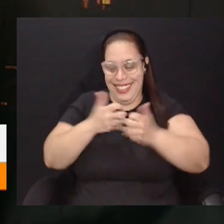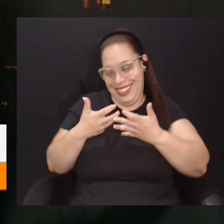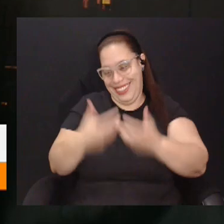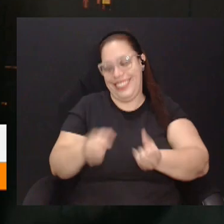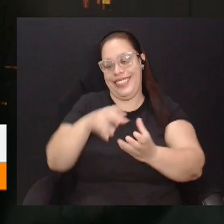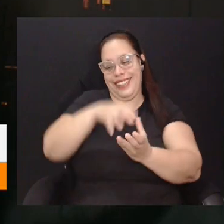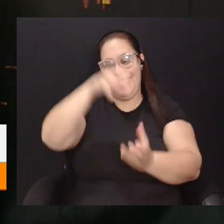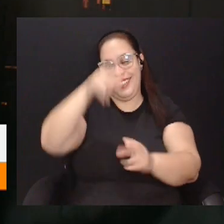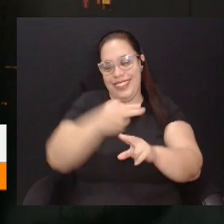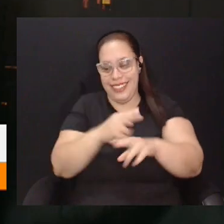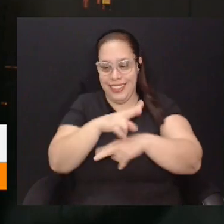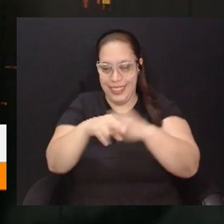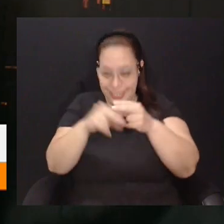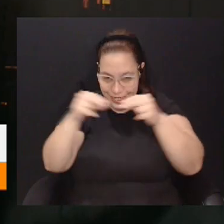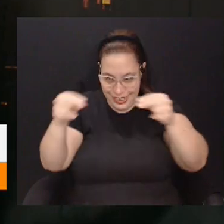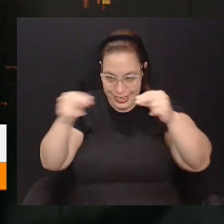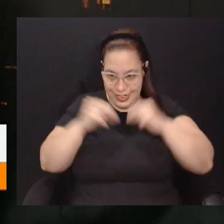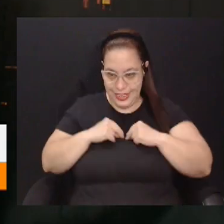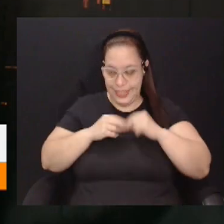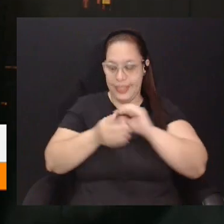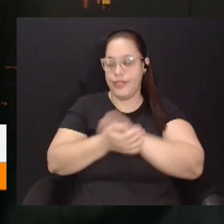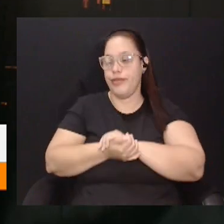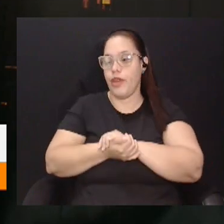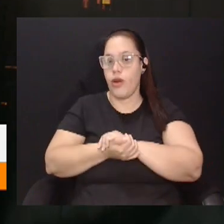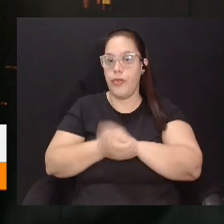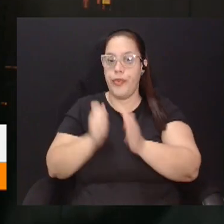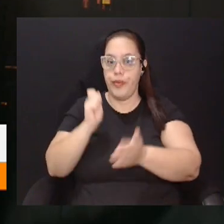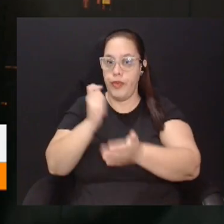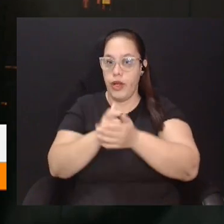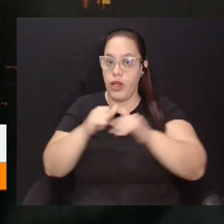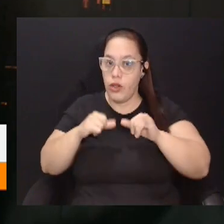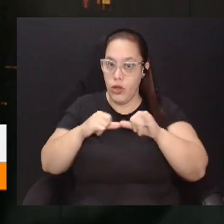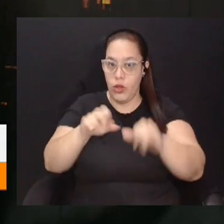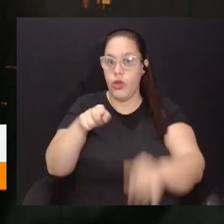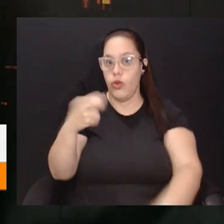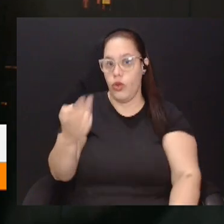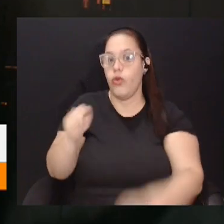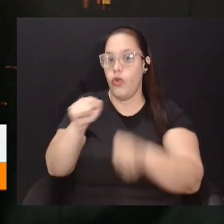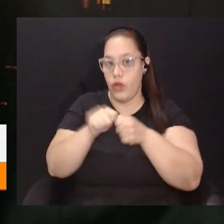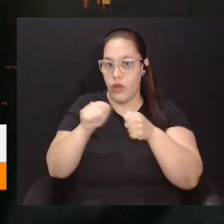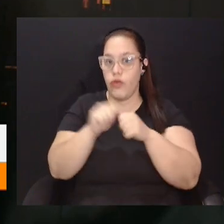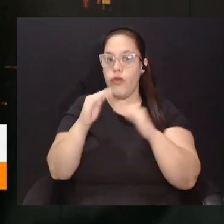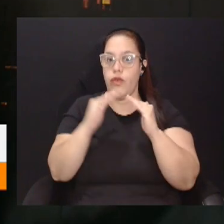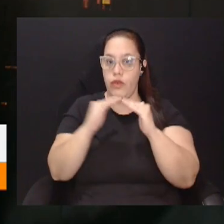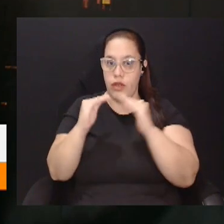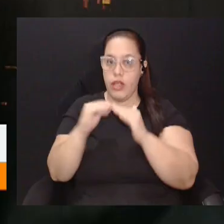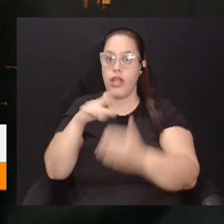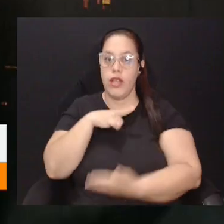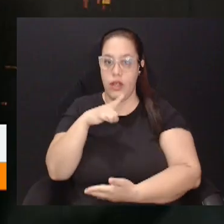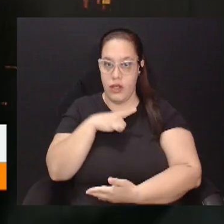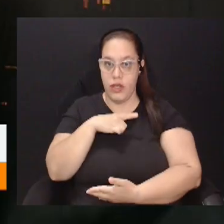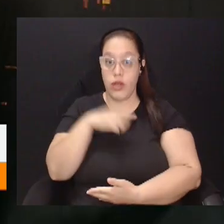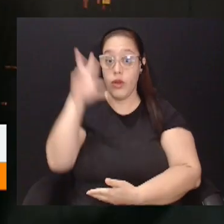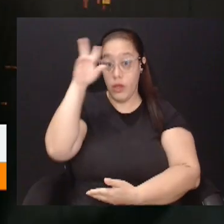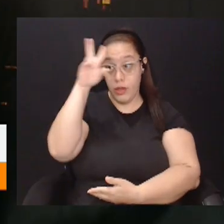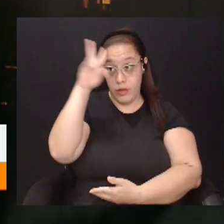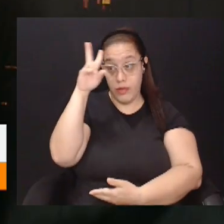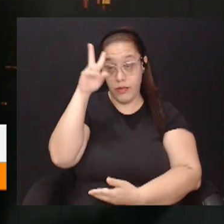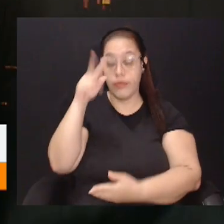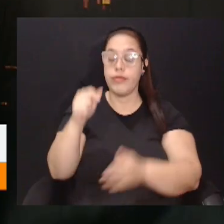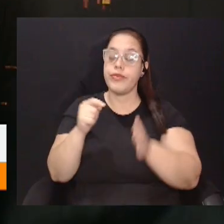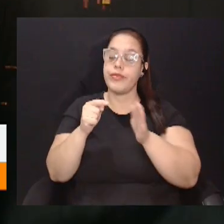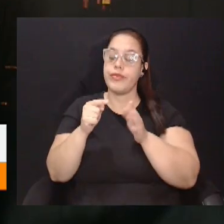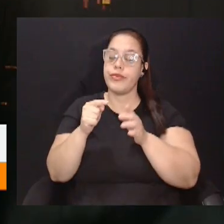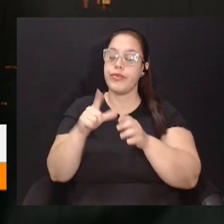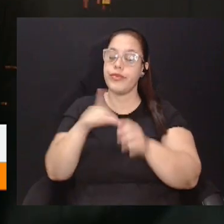presente da Páscoa, seja ele comprado lá no supermercado ou então feito em casa, mas tem essa tradição. Tem também as manifestações,